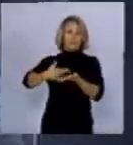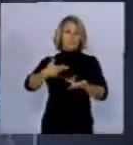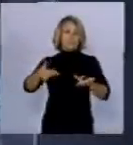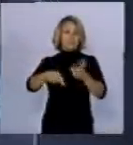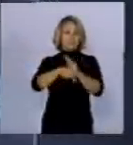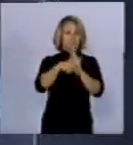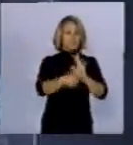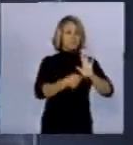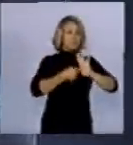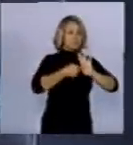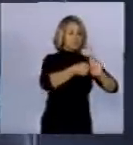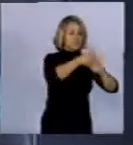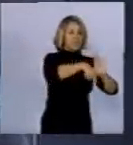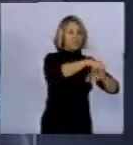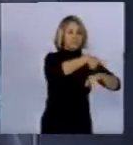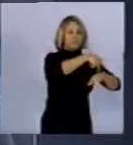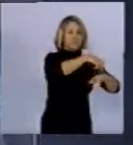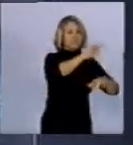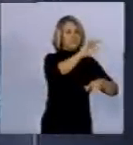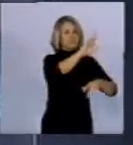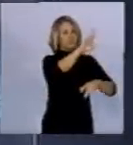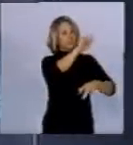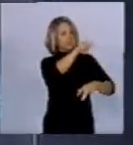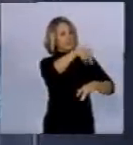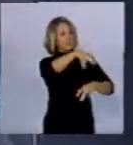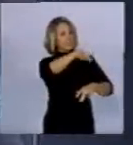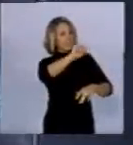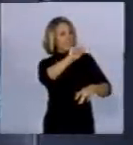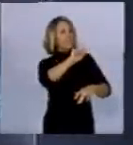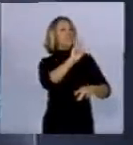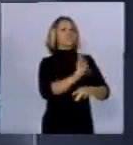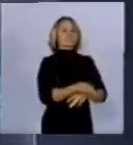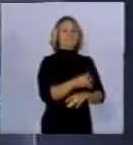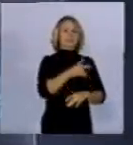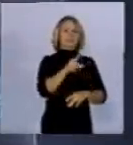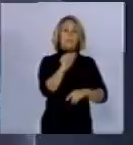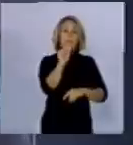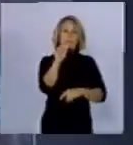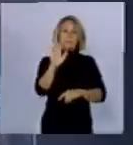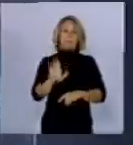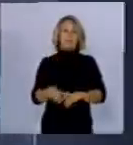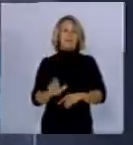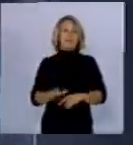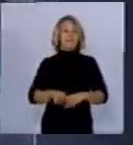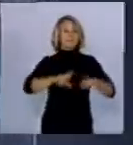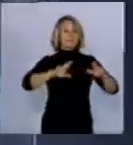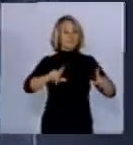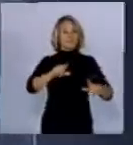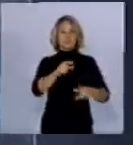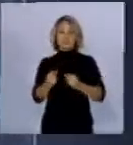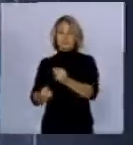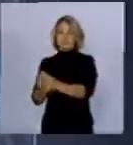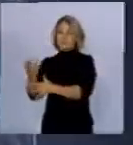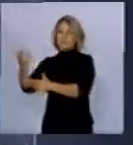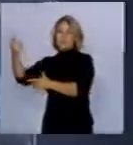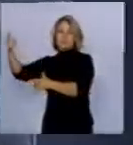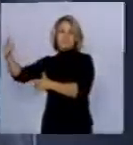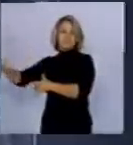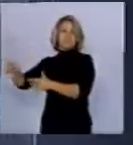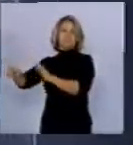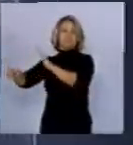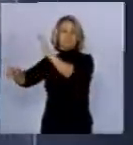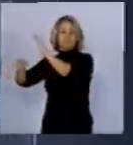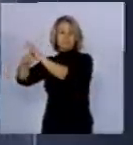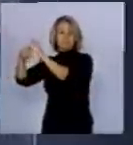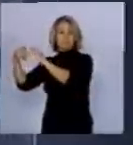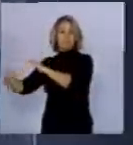Turquia esse produto vai ser sempre mais mais barato do que um produto produzido especificamente para